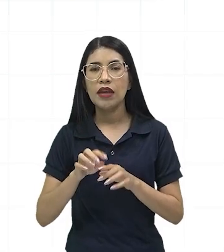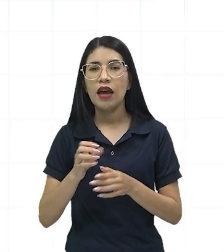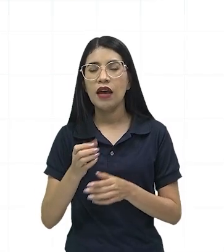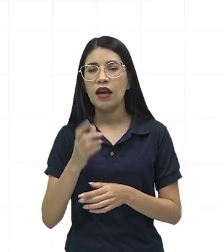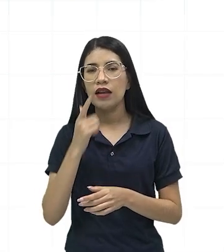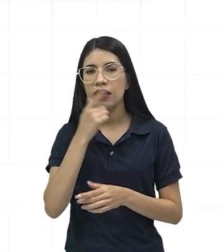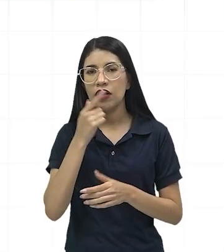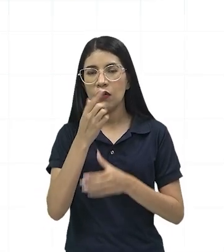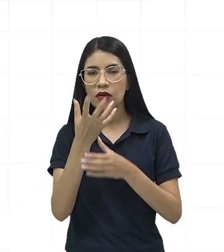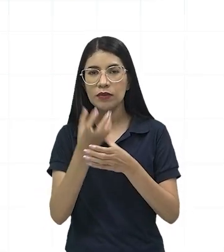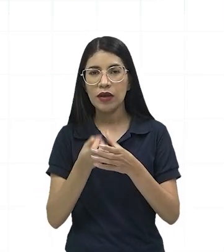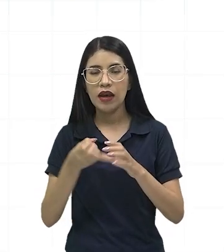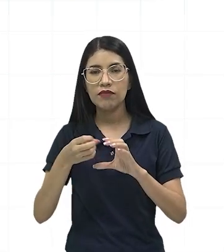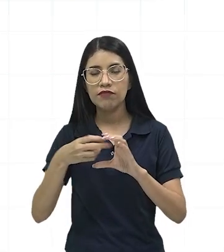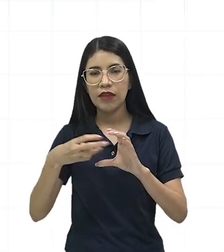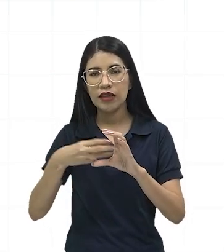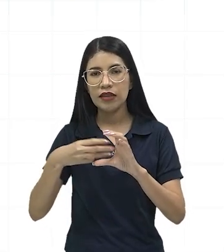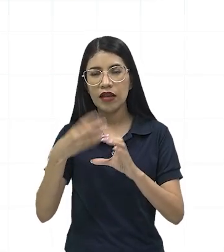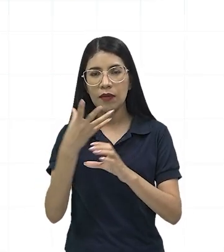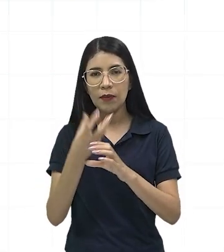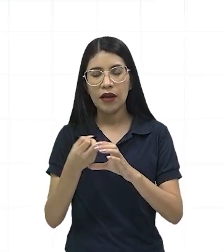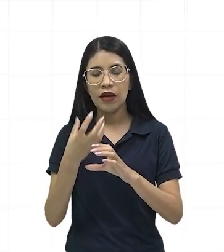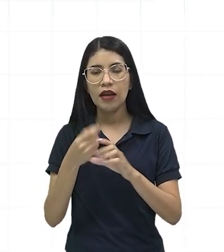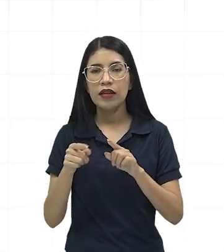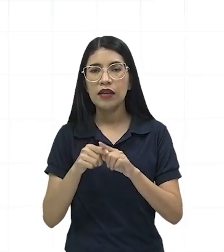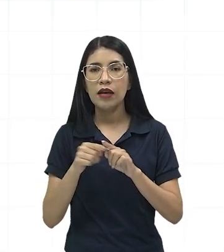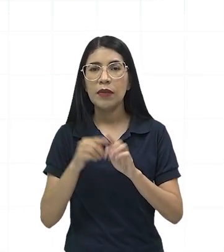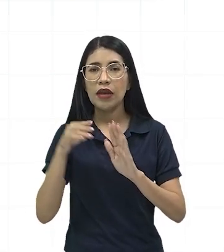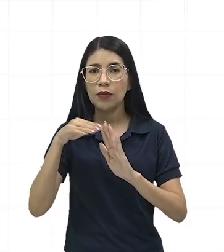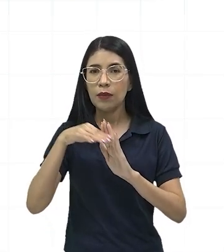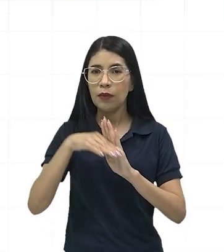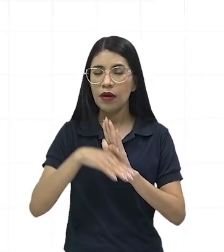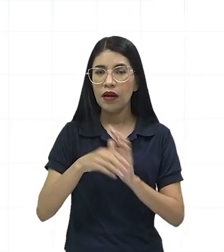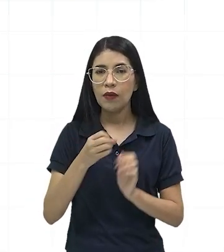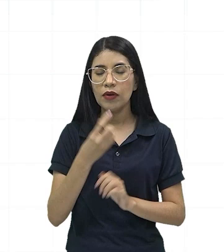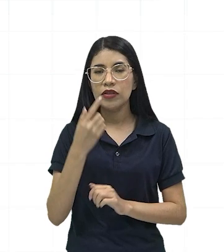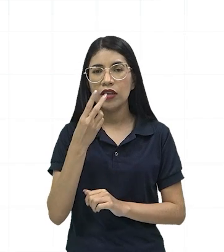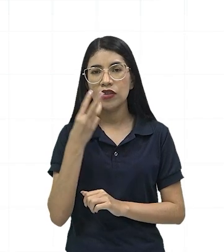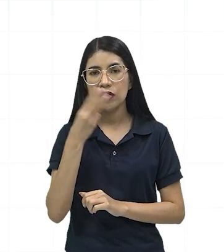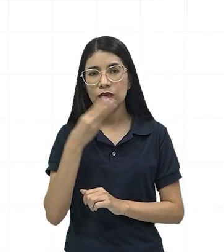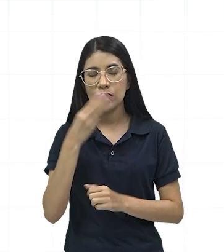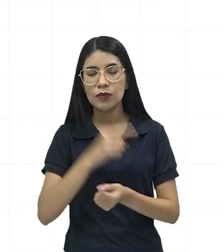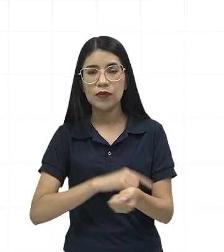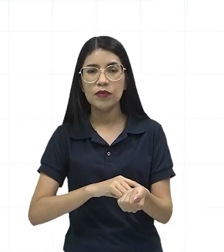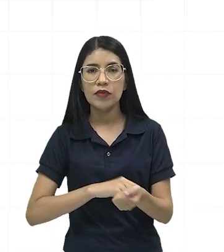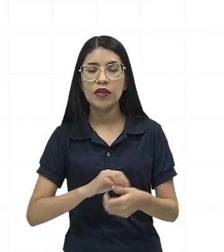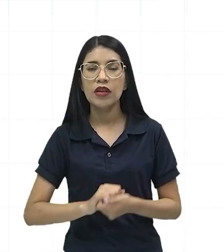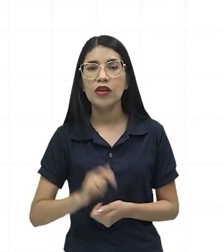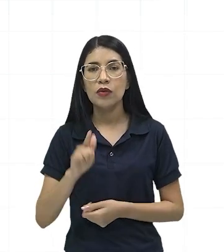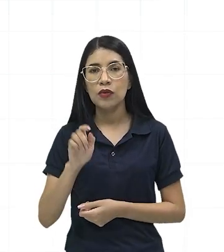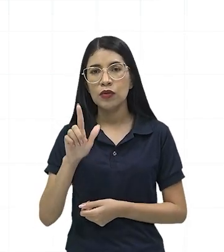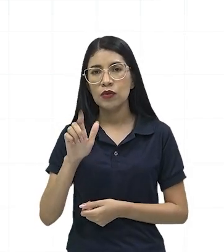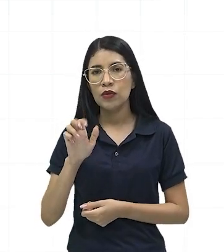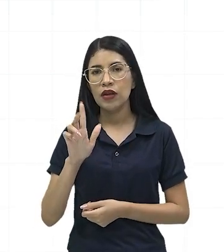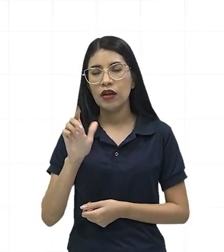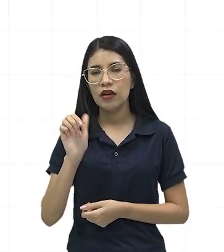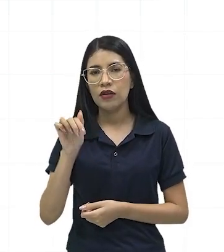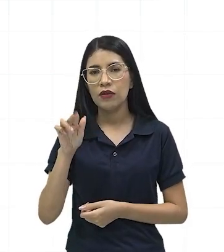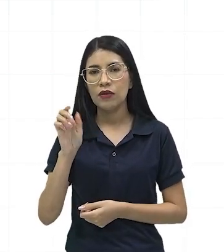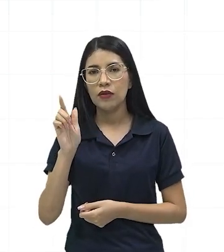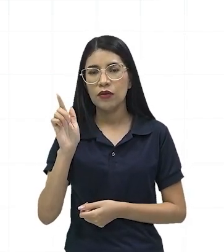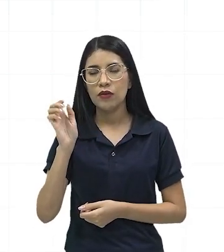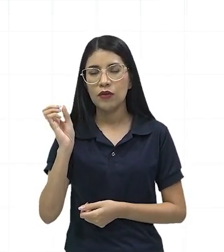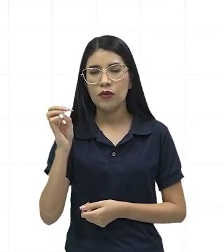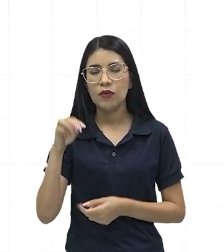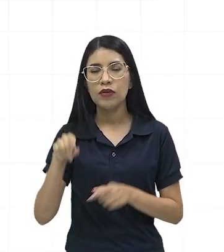de glicose pelas células, né, reduzindo os níveis de açúcar no sangue. O glucagon ele faz exatamente o